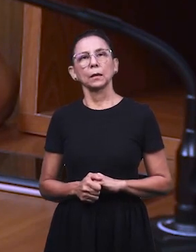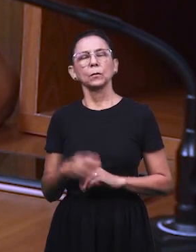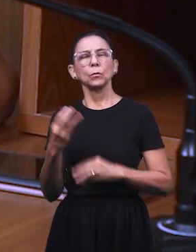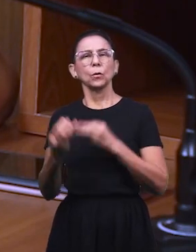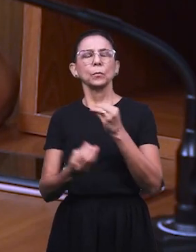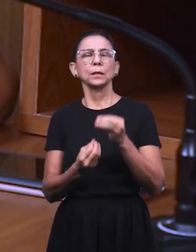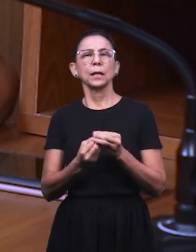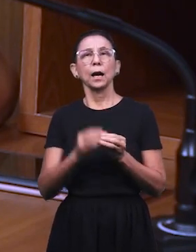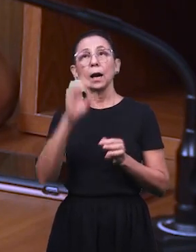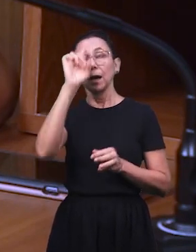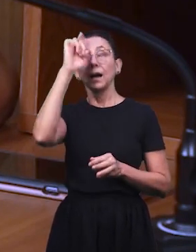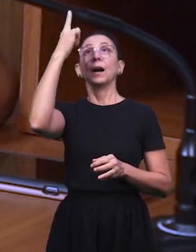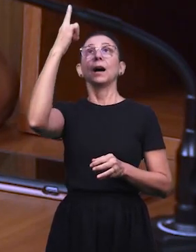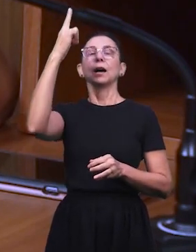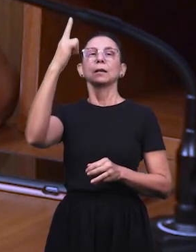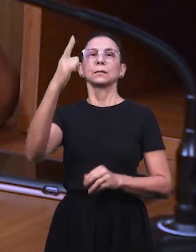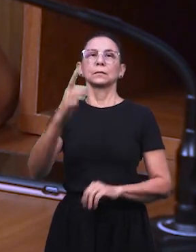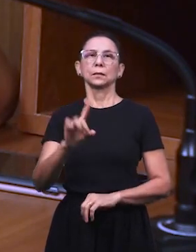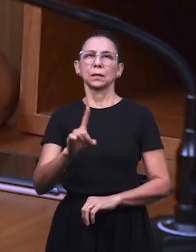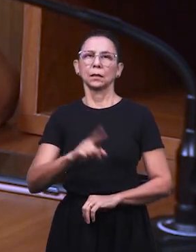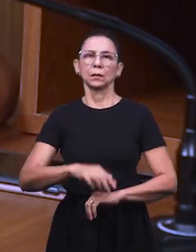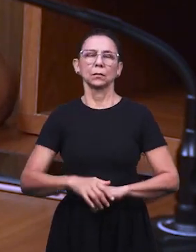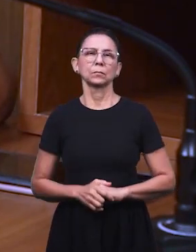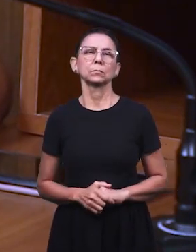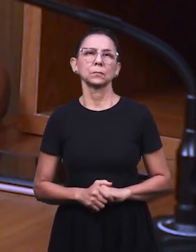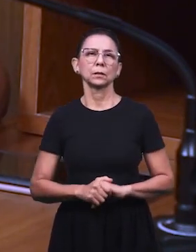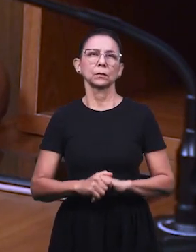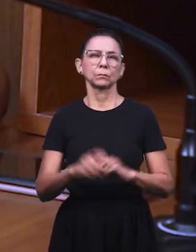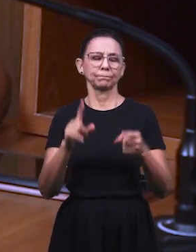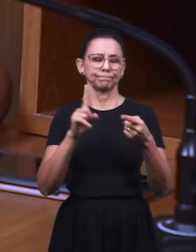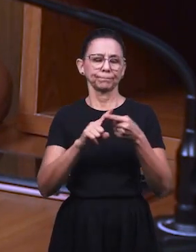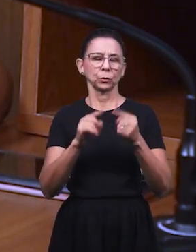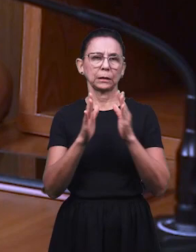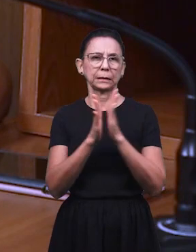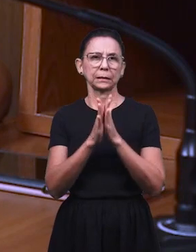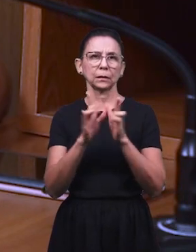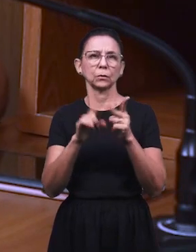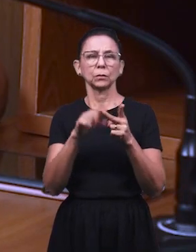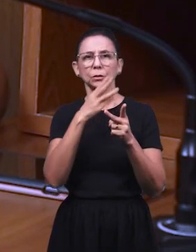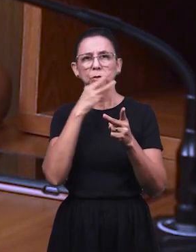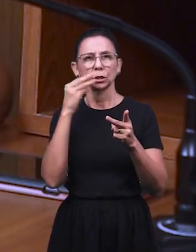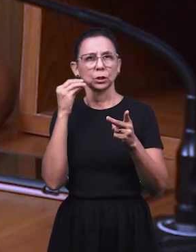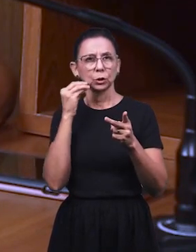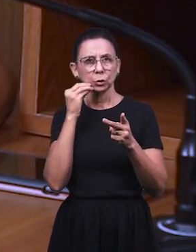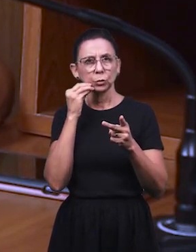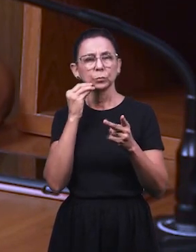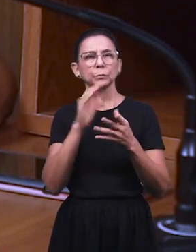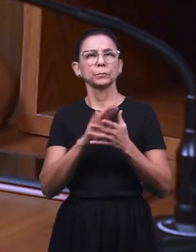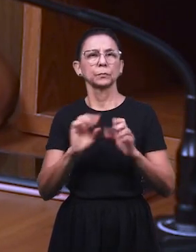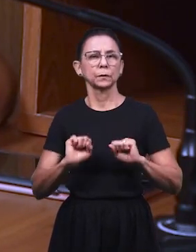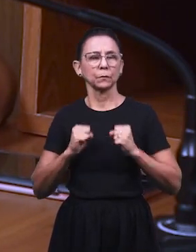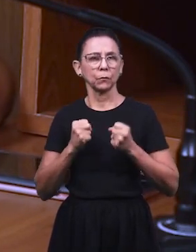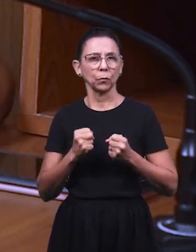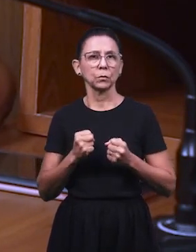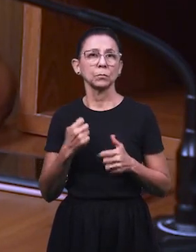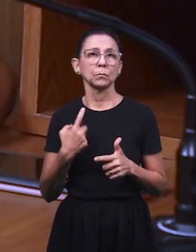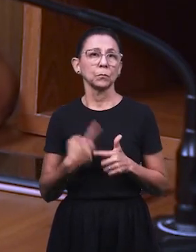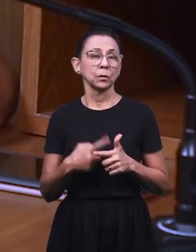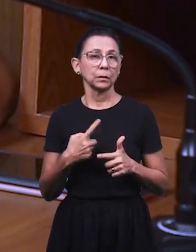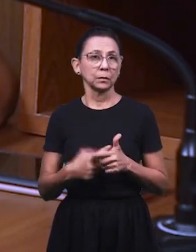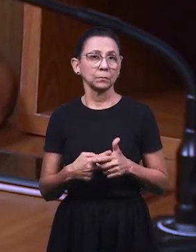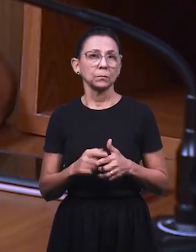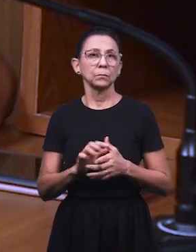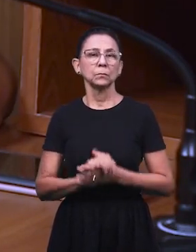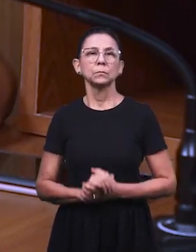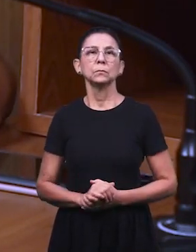Manaim, para a TV, todo esse trabalho, ele não é feito simplesmente porque veio uma ideia. Não. Ele é feito com